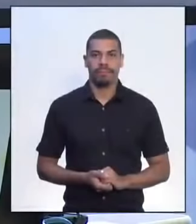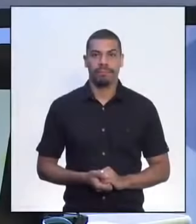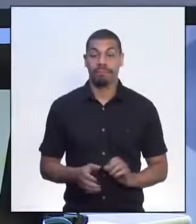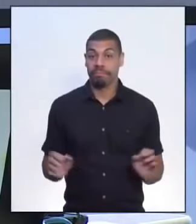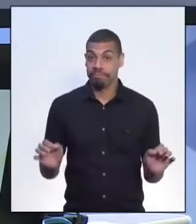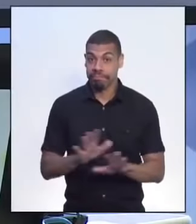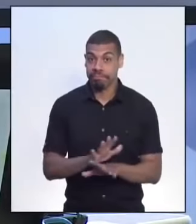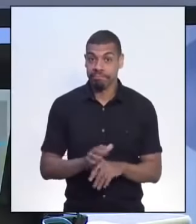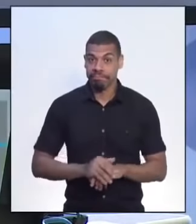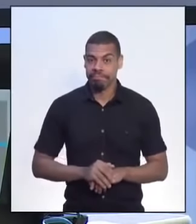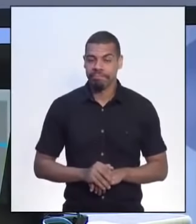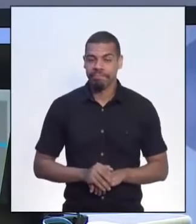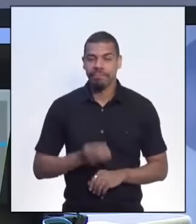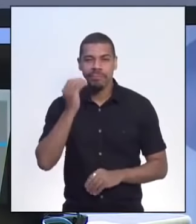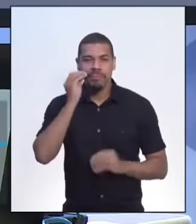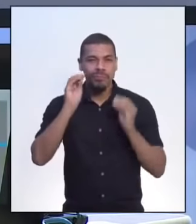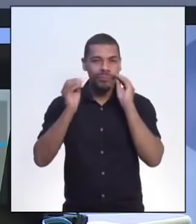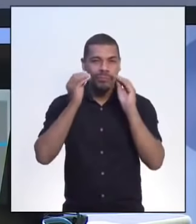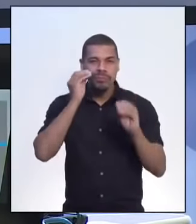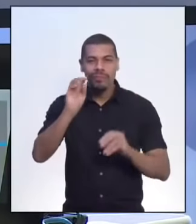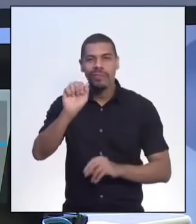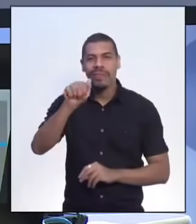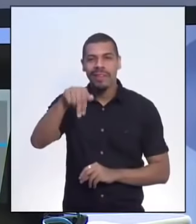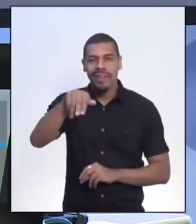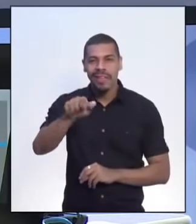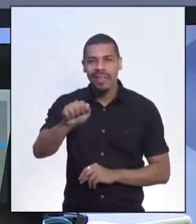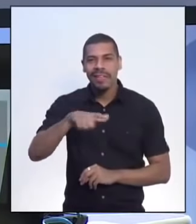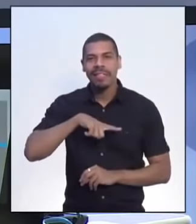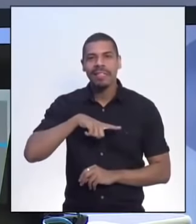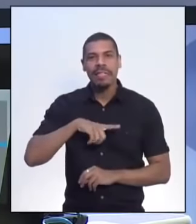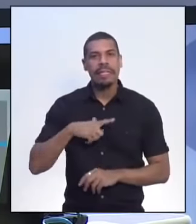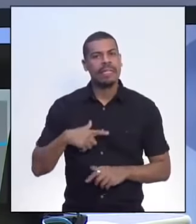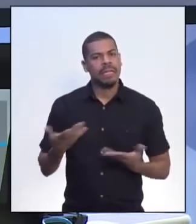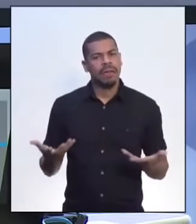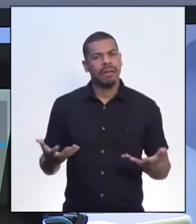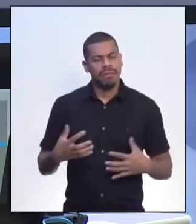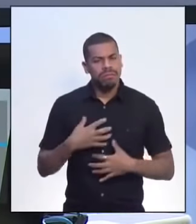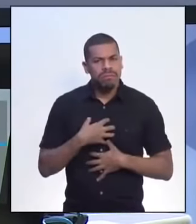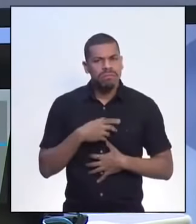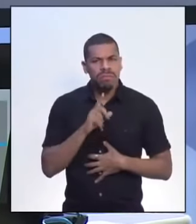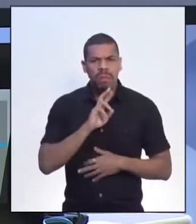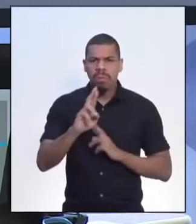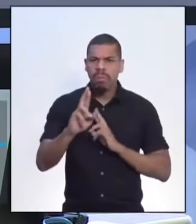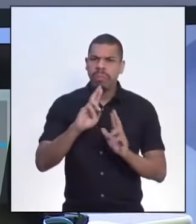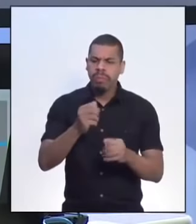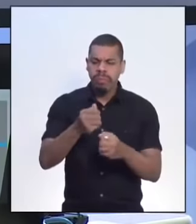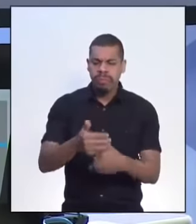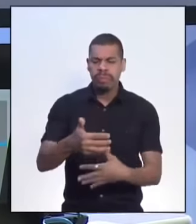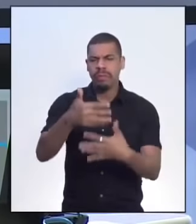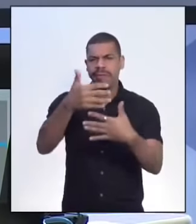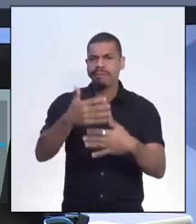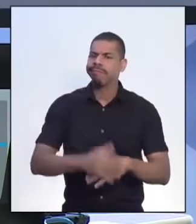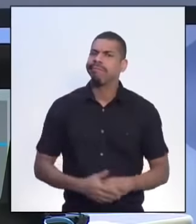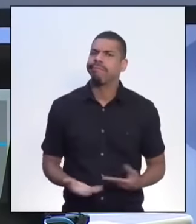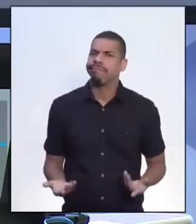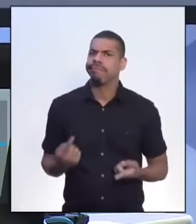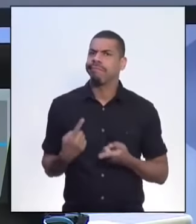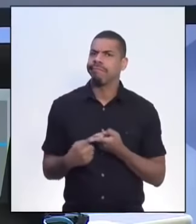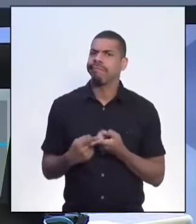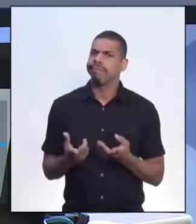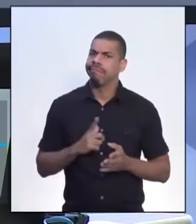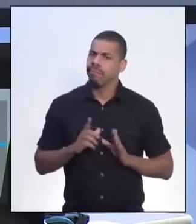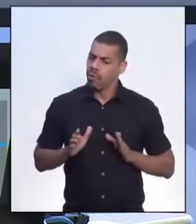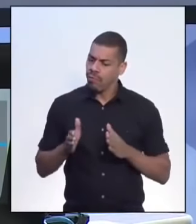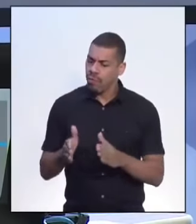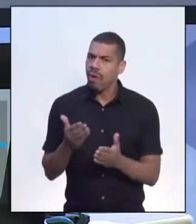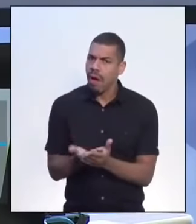Pronto, Ana Luísa, beijo para você que tá me cobrando aqui, ó. Tô ficando chateada com alguns comentários no chat. A gente tem que